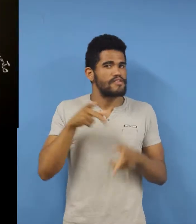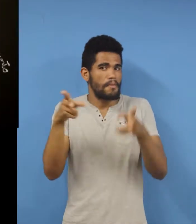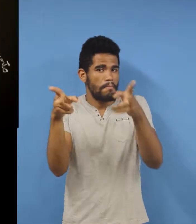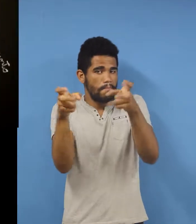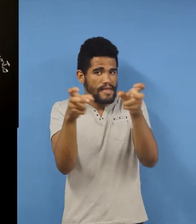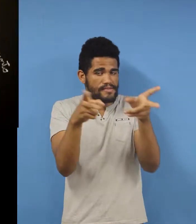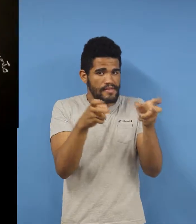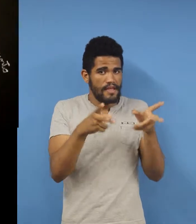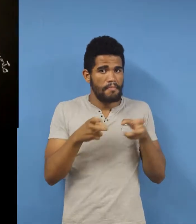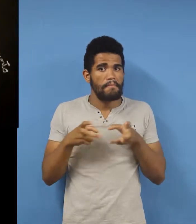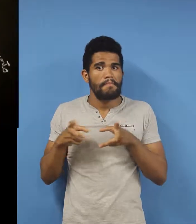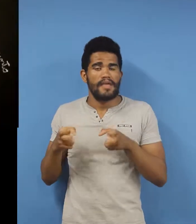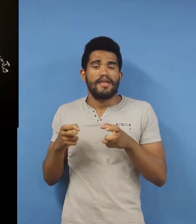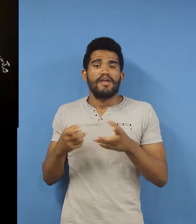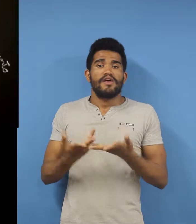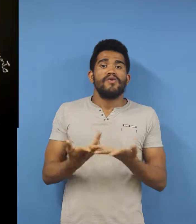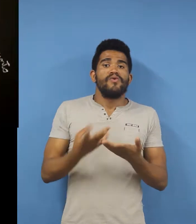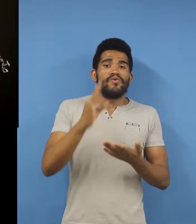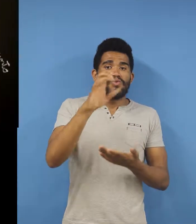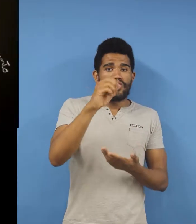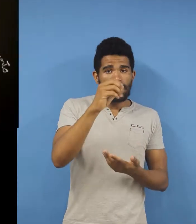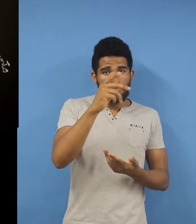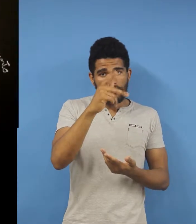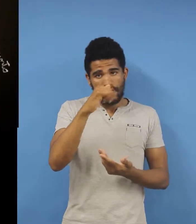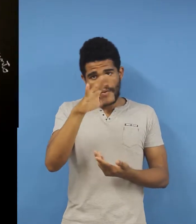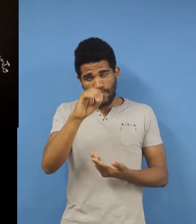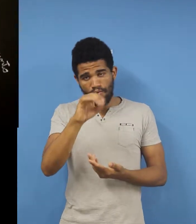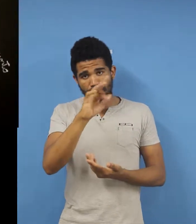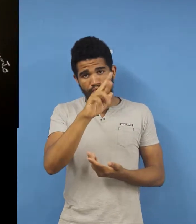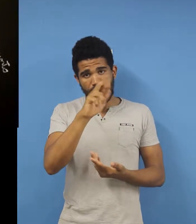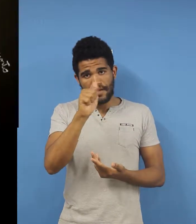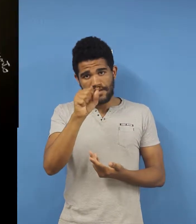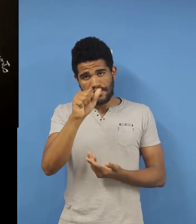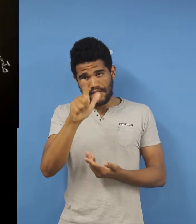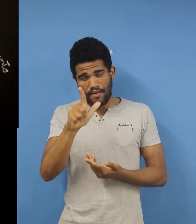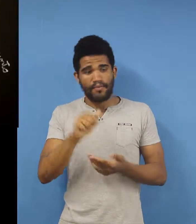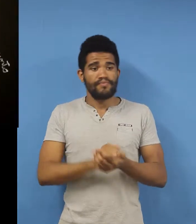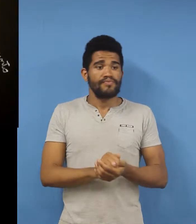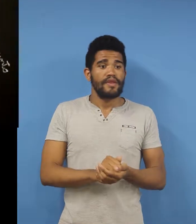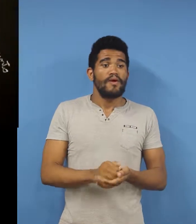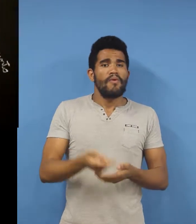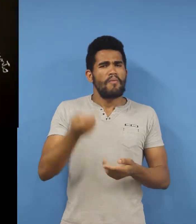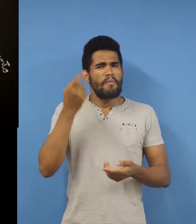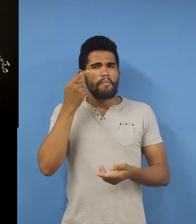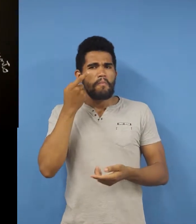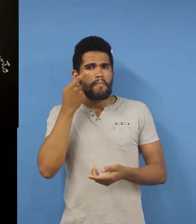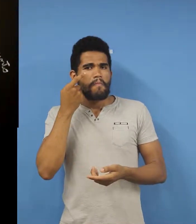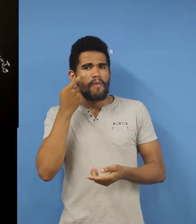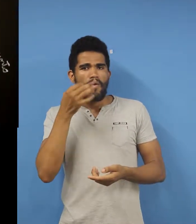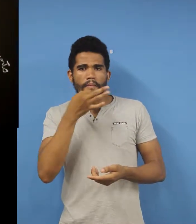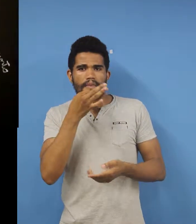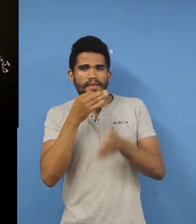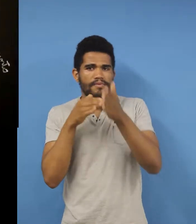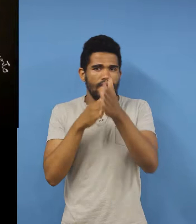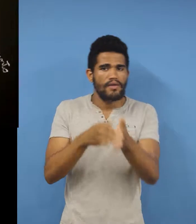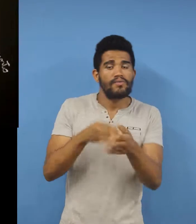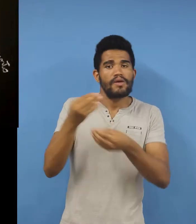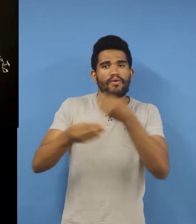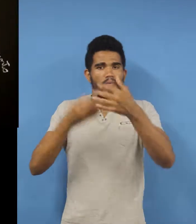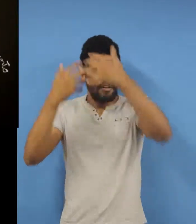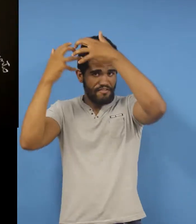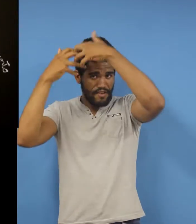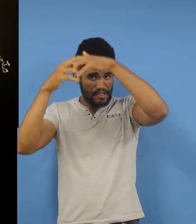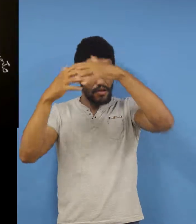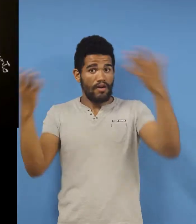eu vou trazer o exemplo de um desenvolvimento nota 1000 para vocês conseguirem identificar o tópico frasal, o argumento